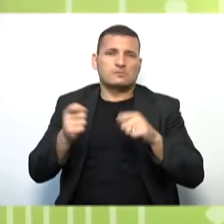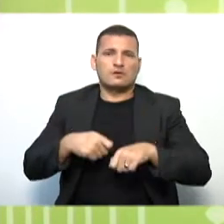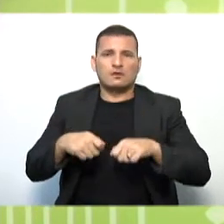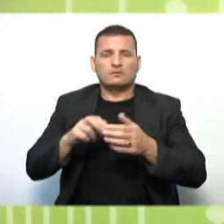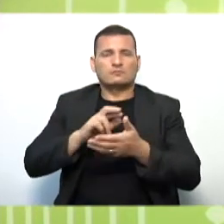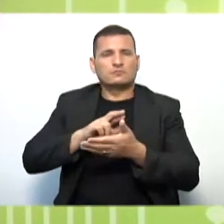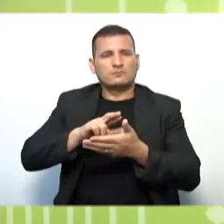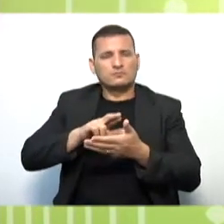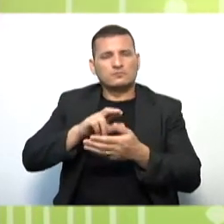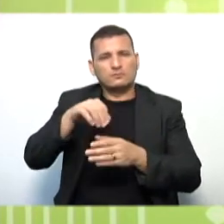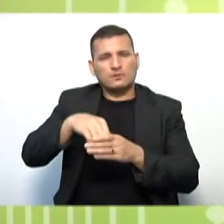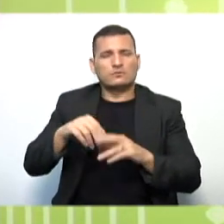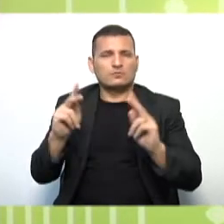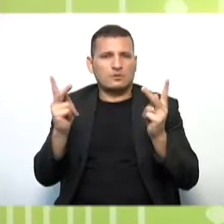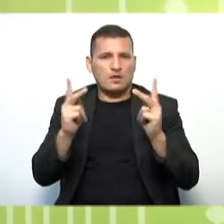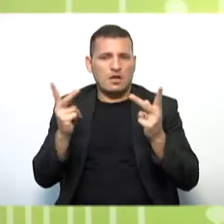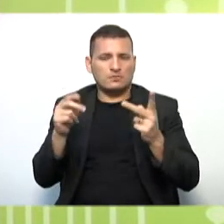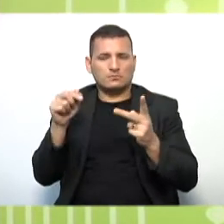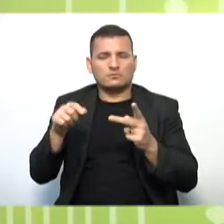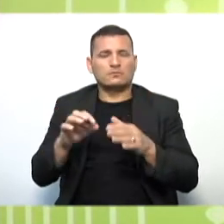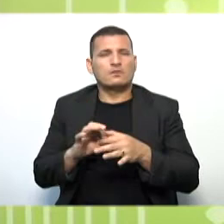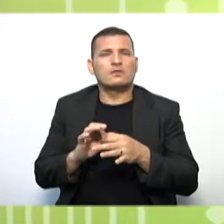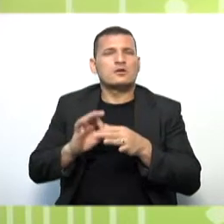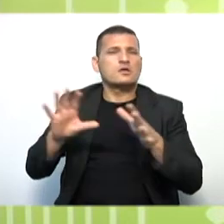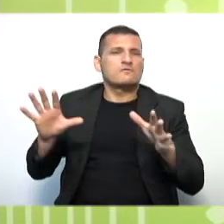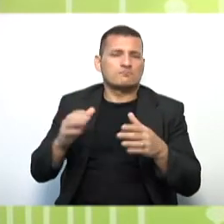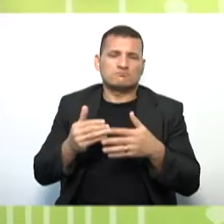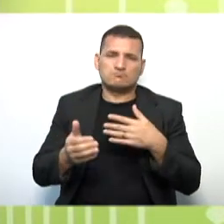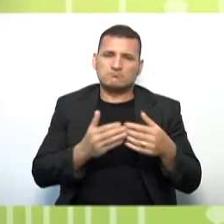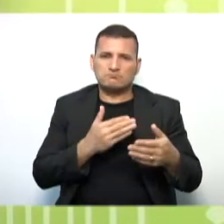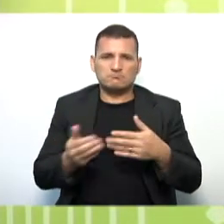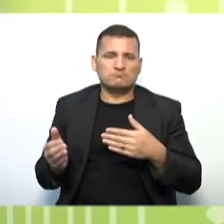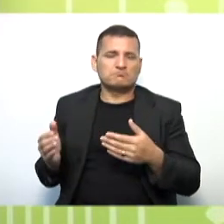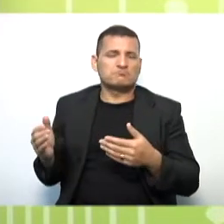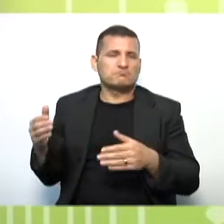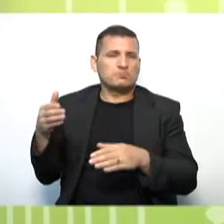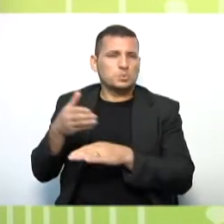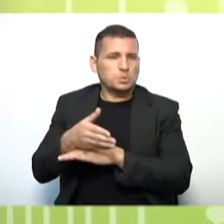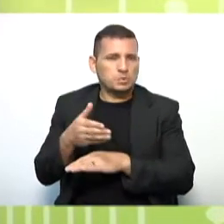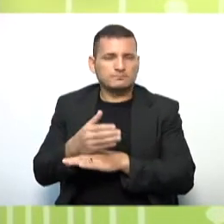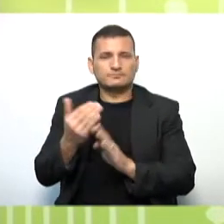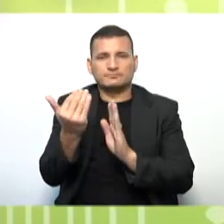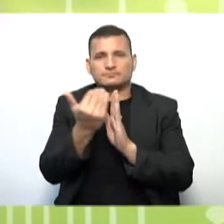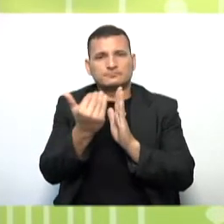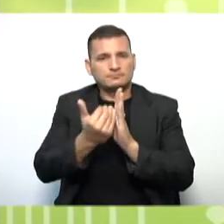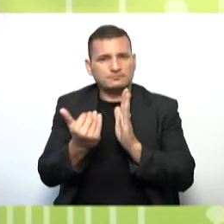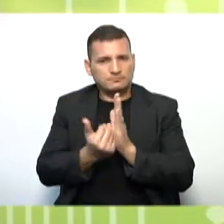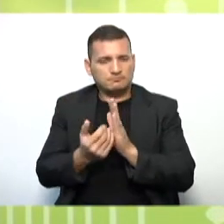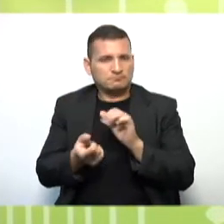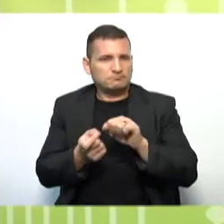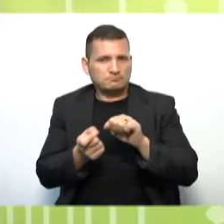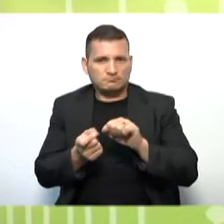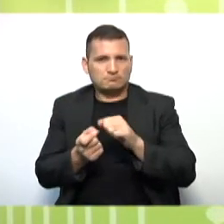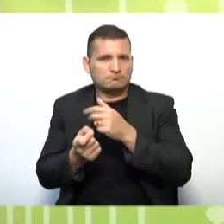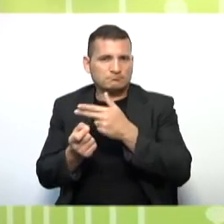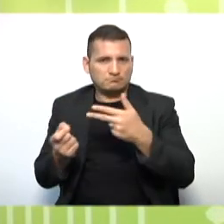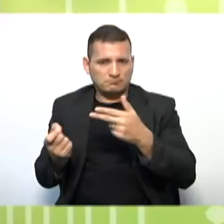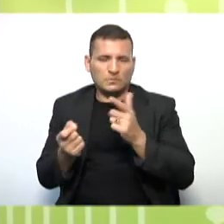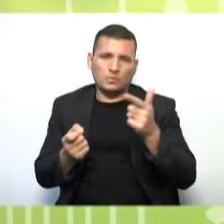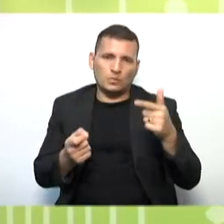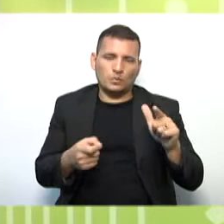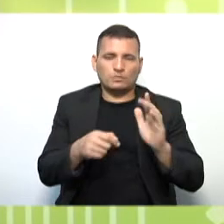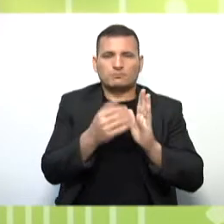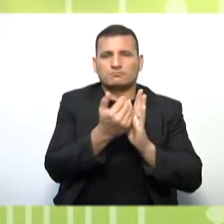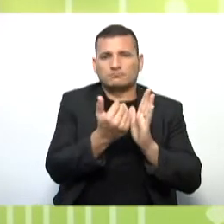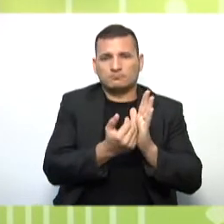nosso hardware, ele seja disponibilizado para uns programas fazer alguma coisa e outro